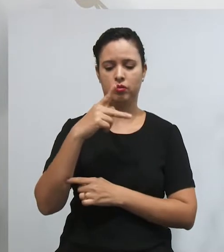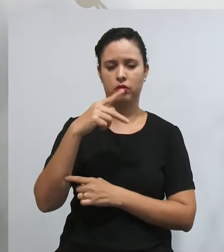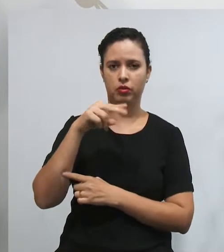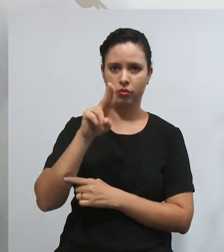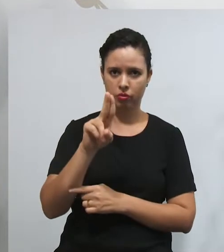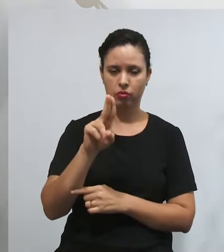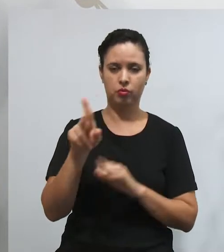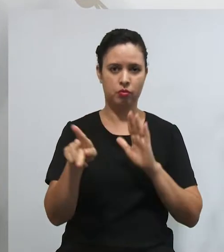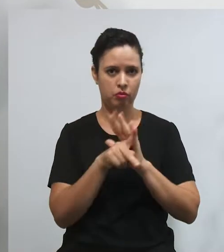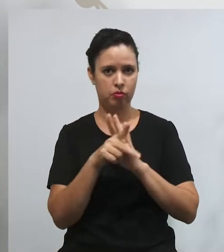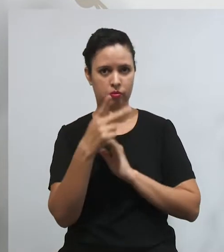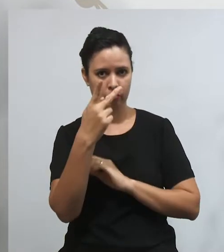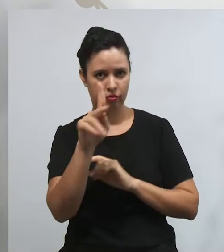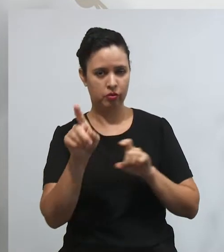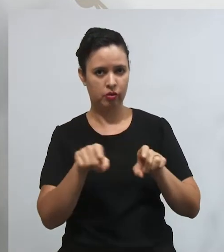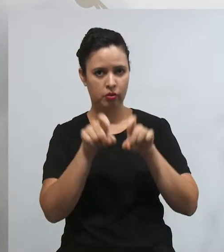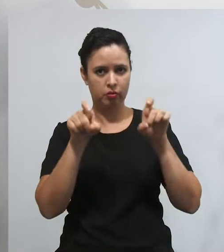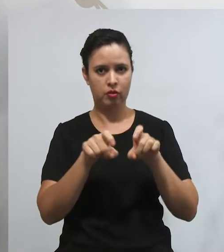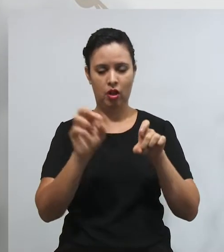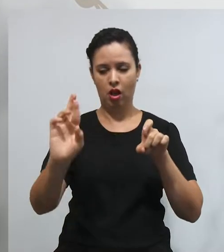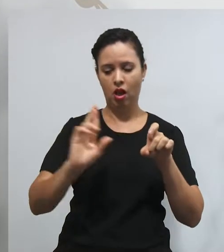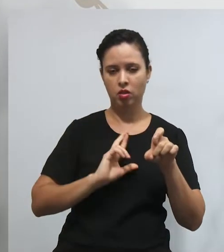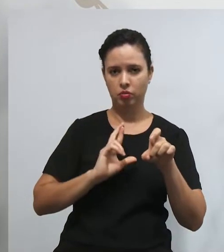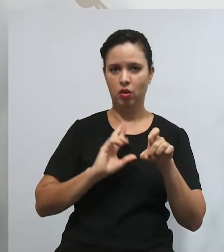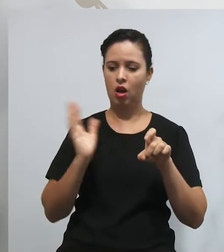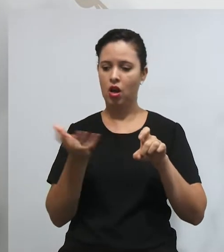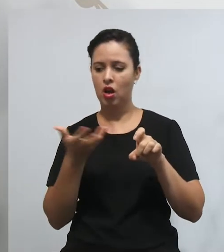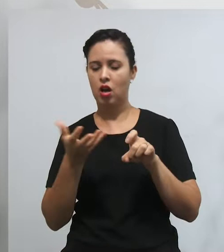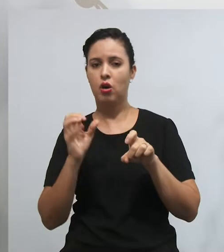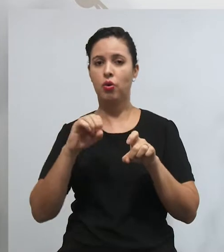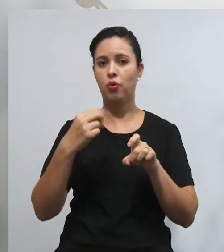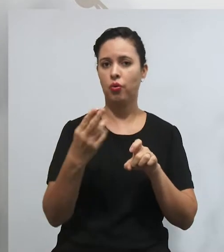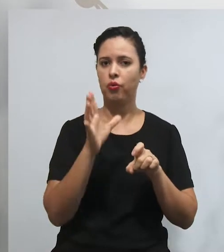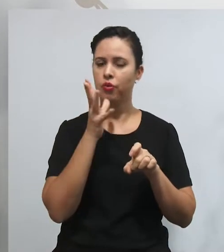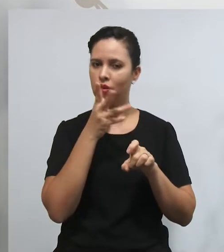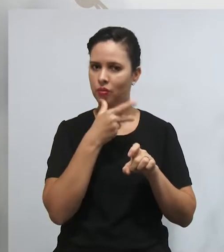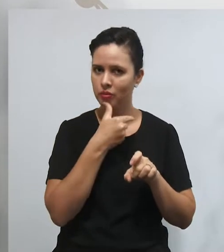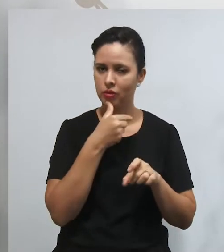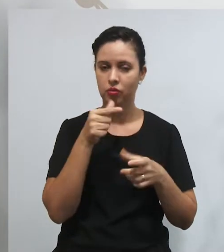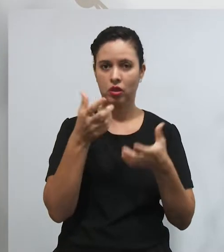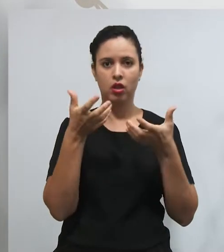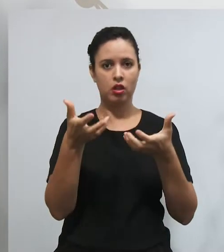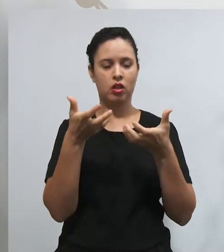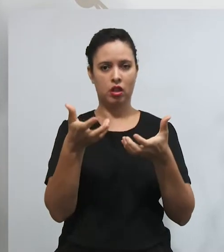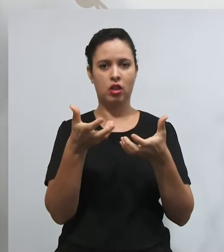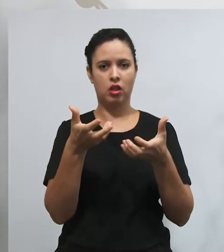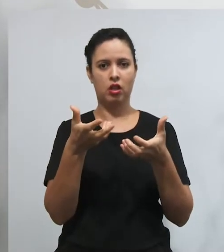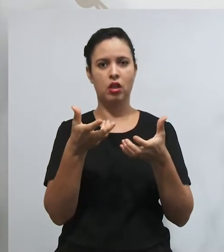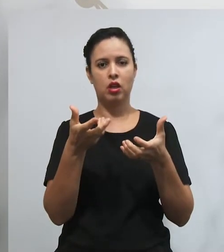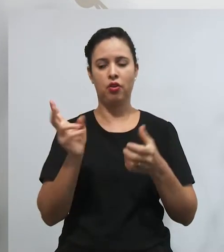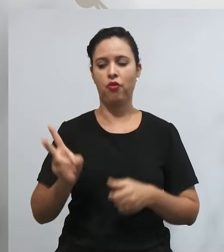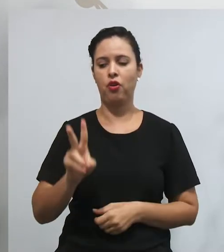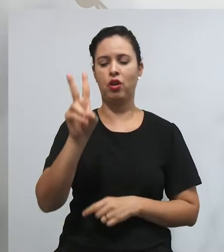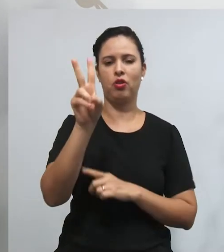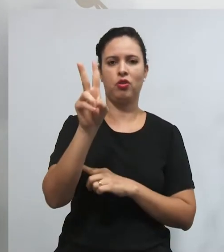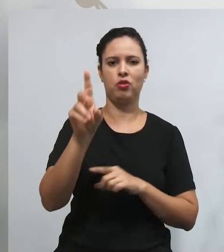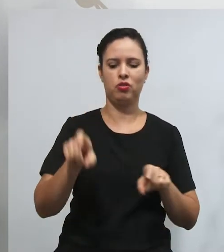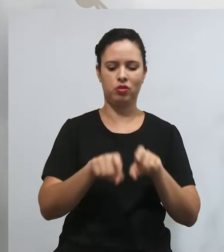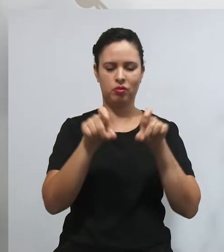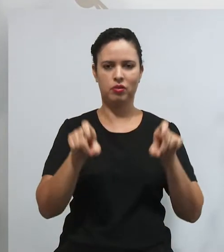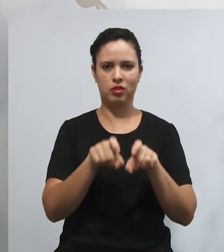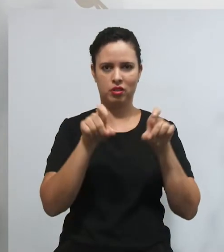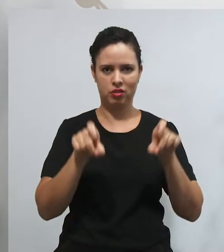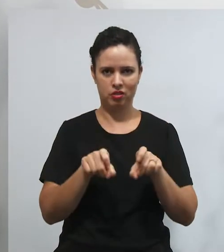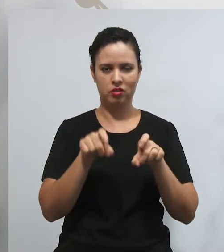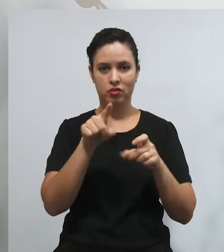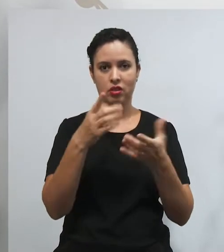para o seu computador, né, ele vai ter um tempo de resposta muito mais rápido. Então, se você quer definir o preço do computador, do dispositivo